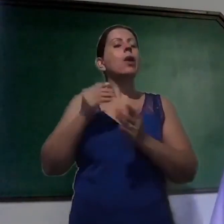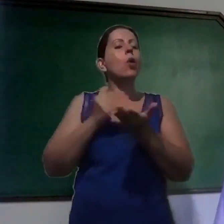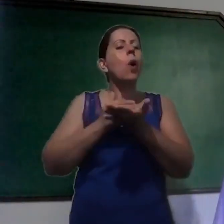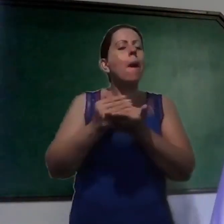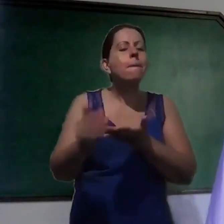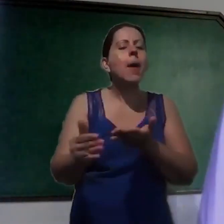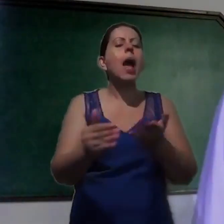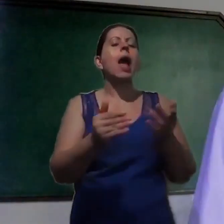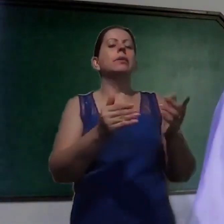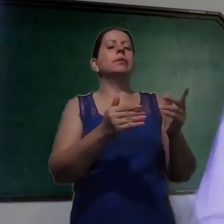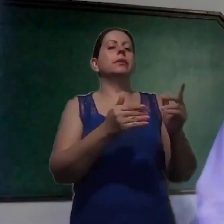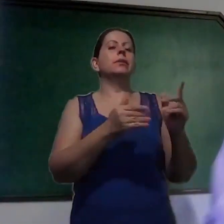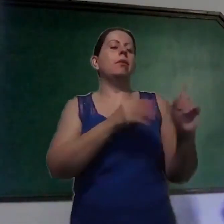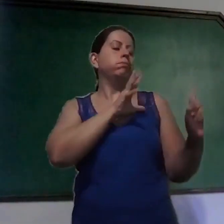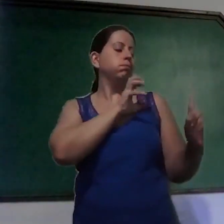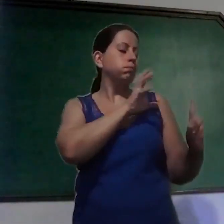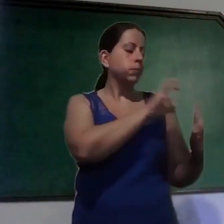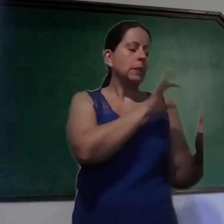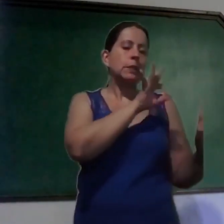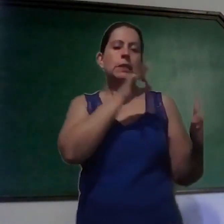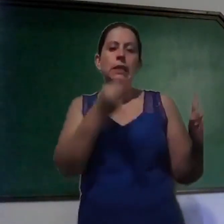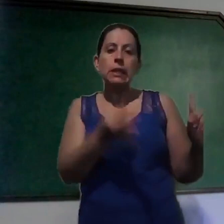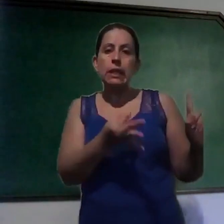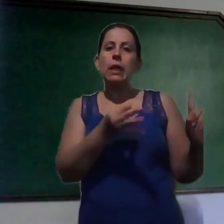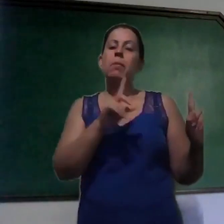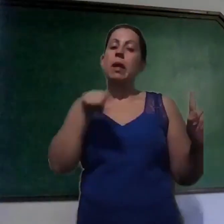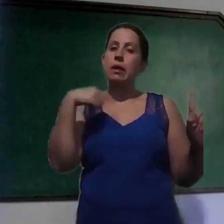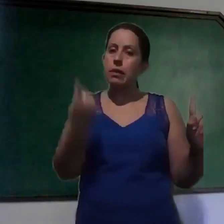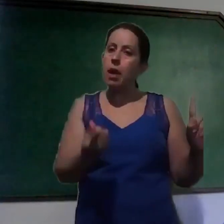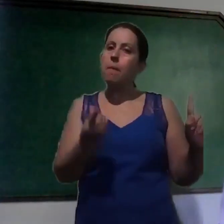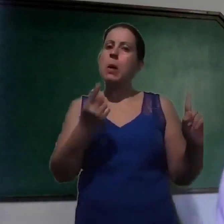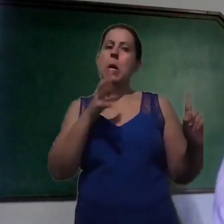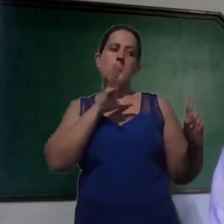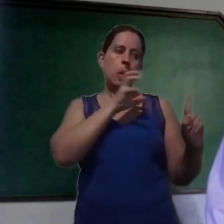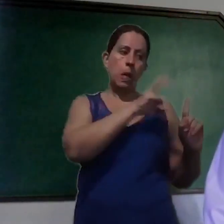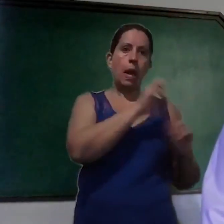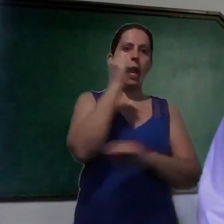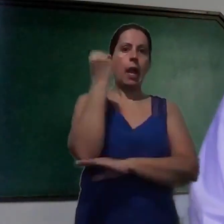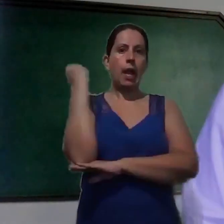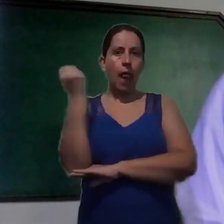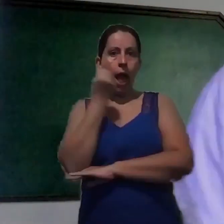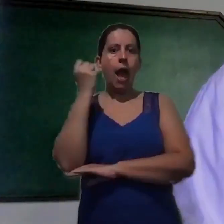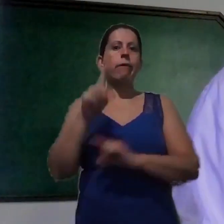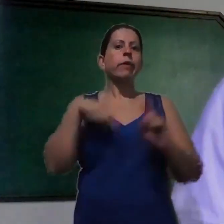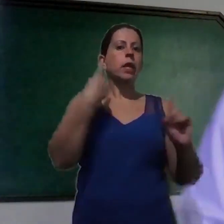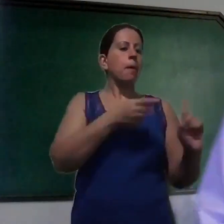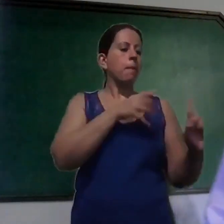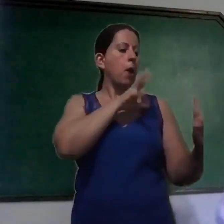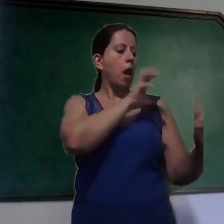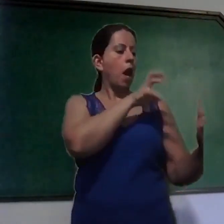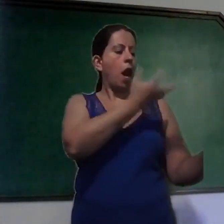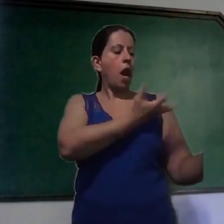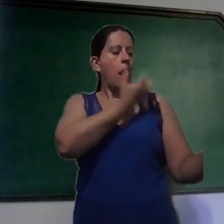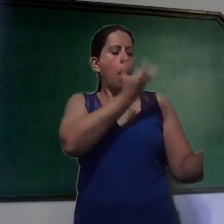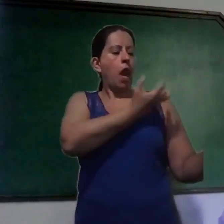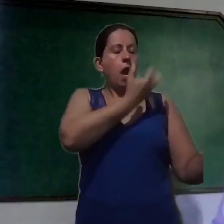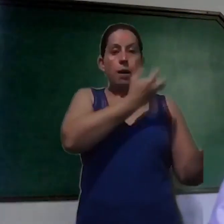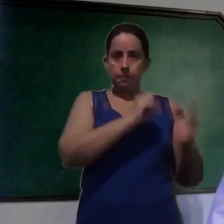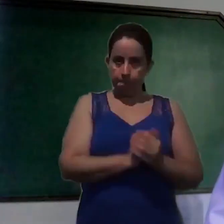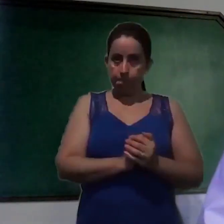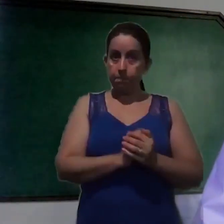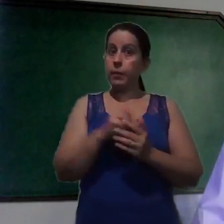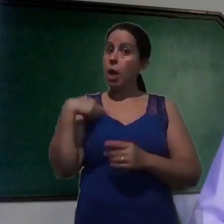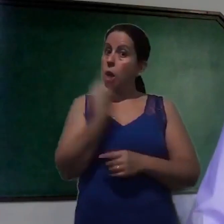e subjugação. Então, temos que tomar bastante cuidado. Muitas vezes a gente pensa